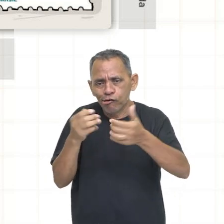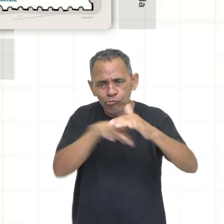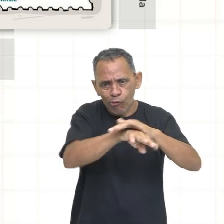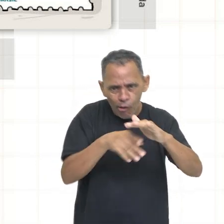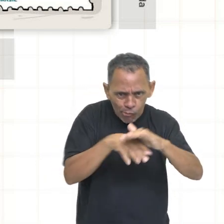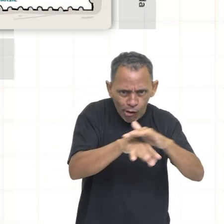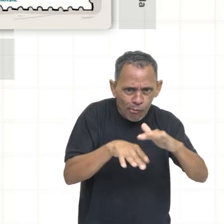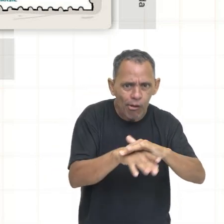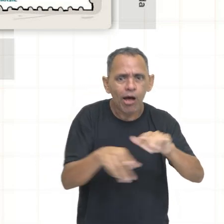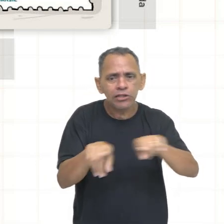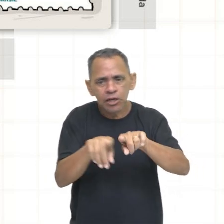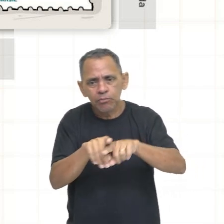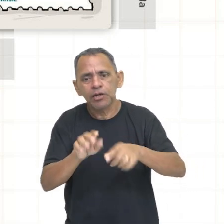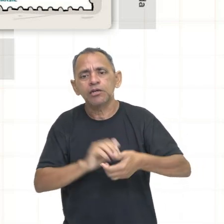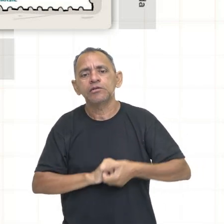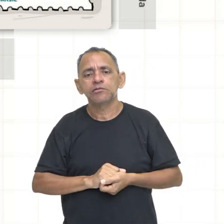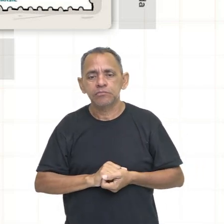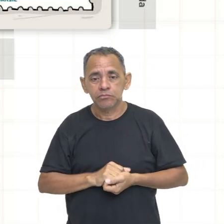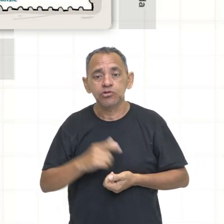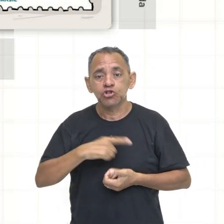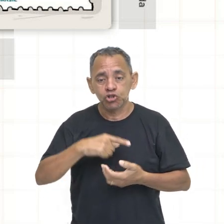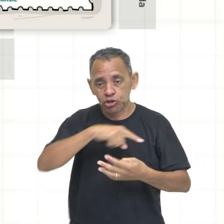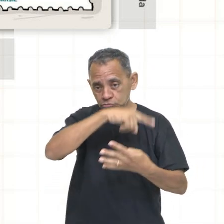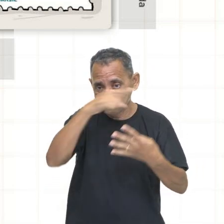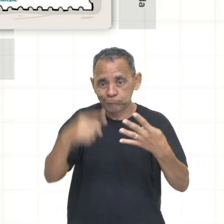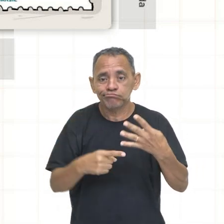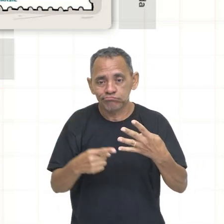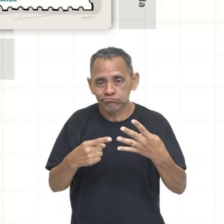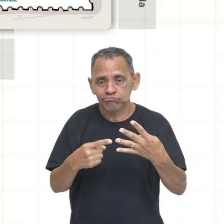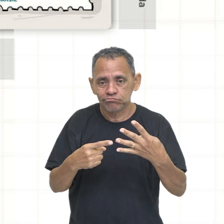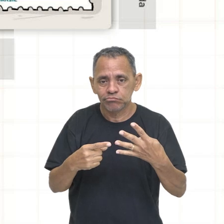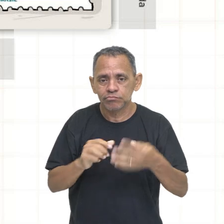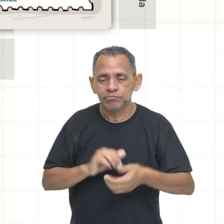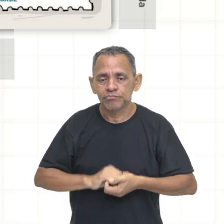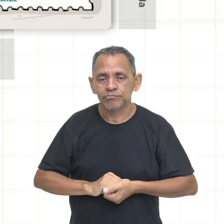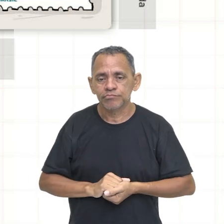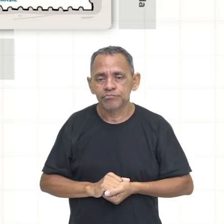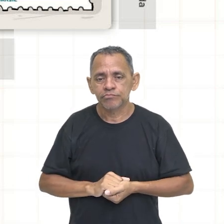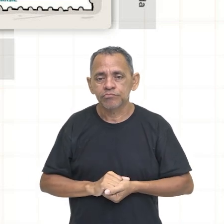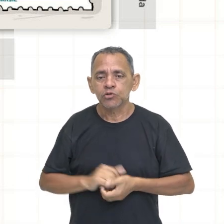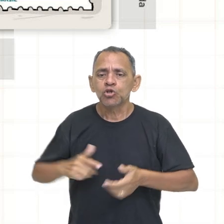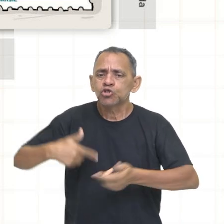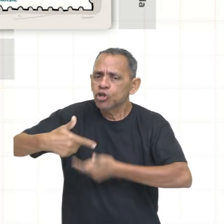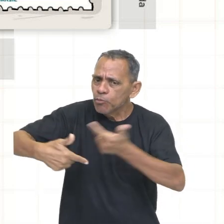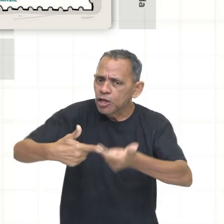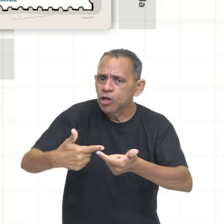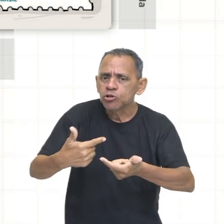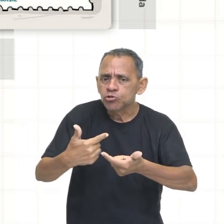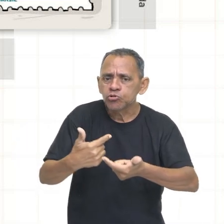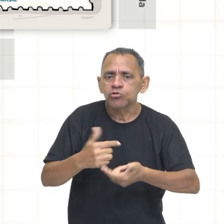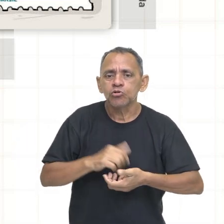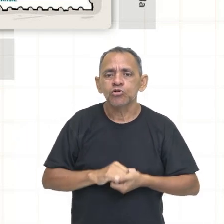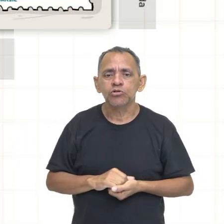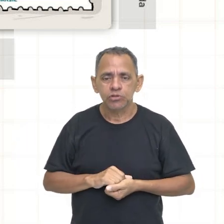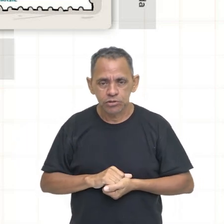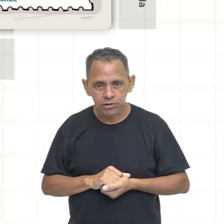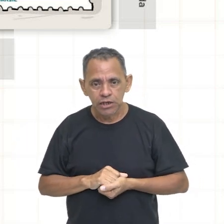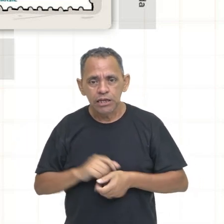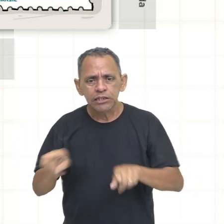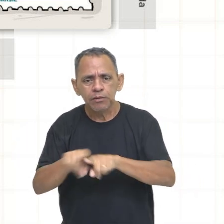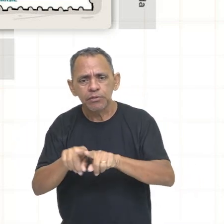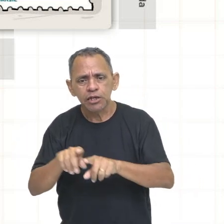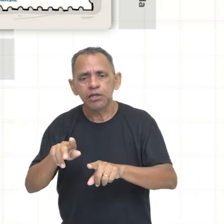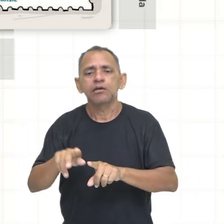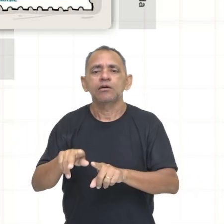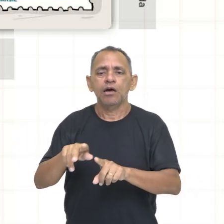haveria mais um benefício para os trabalhadores. Durante esse governo também, como uma política social, vamos